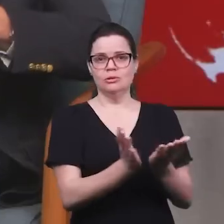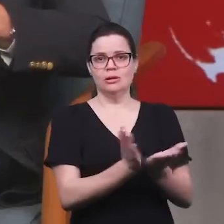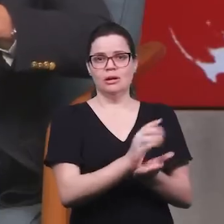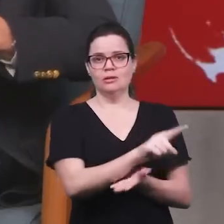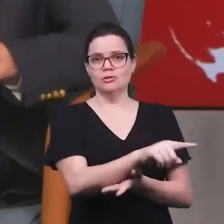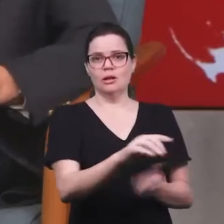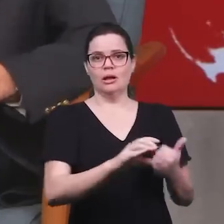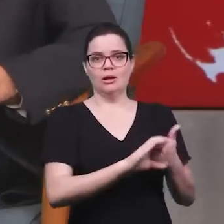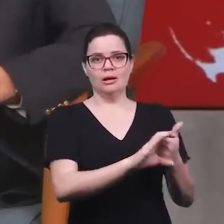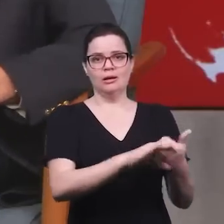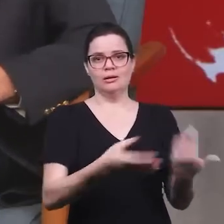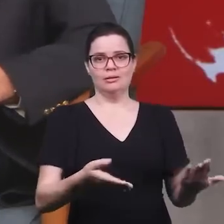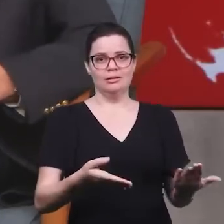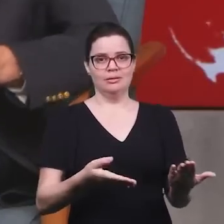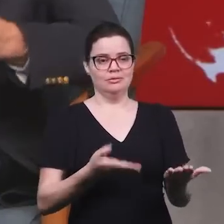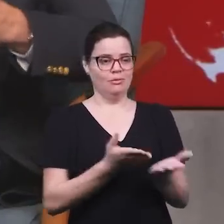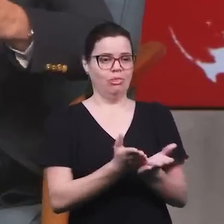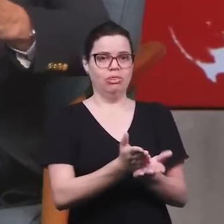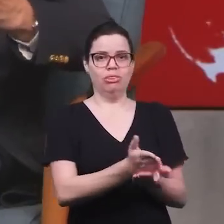caminhando